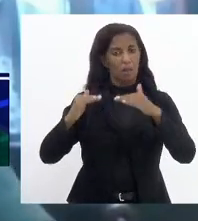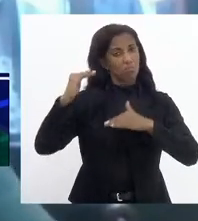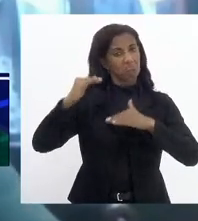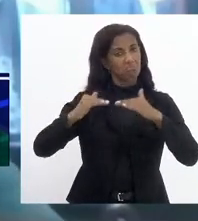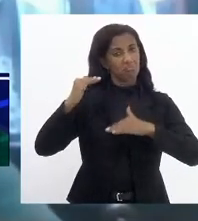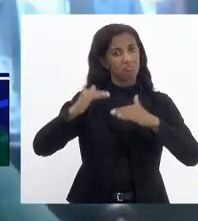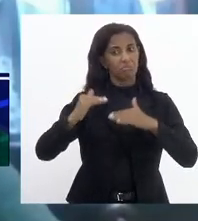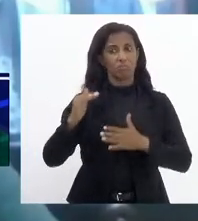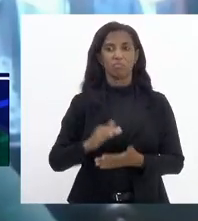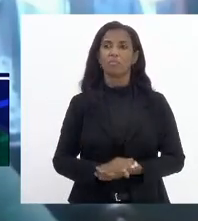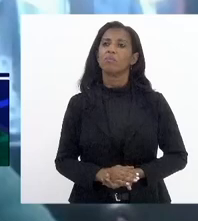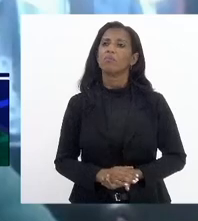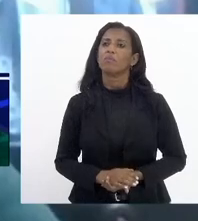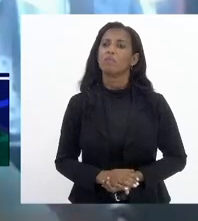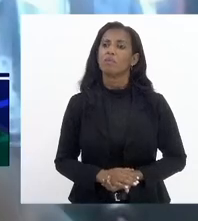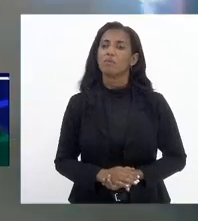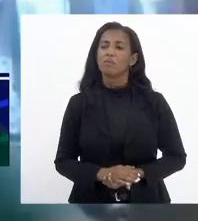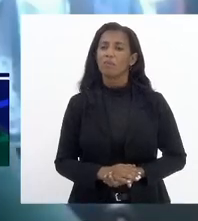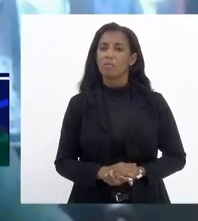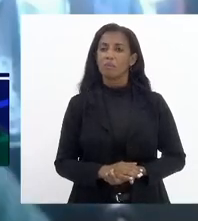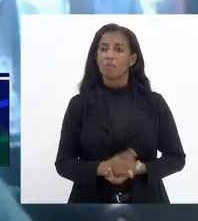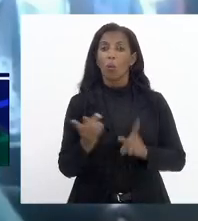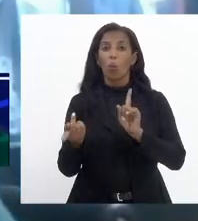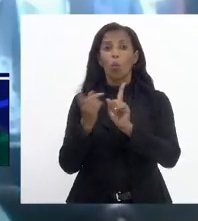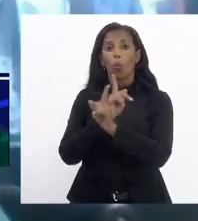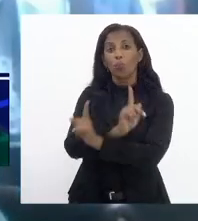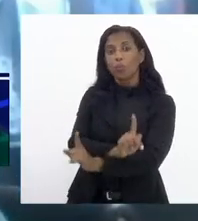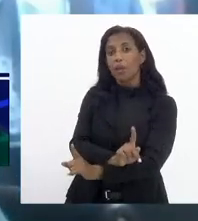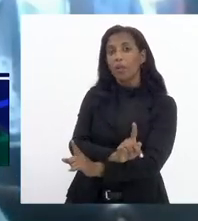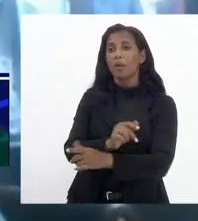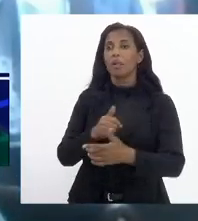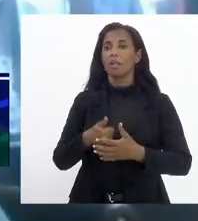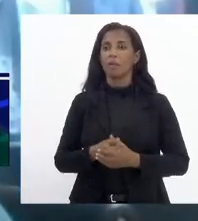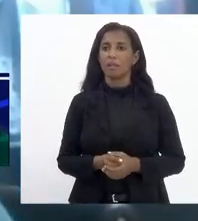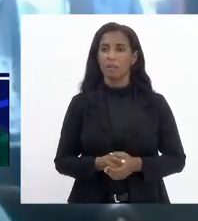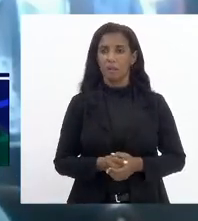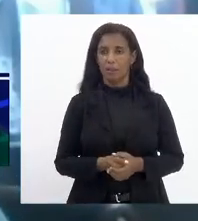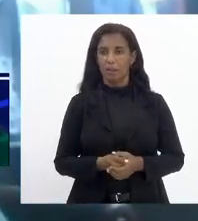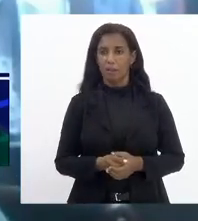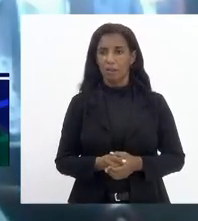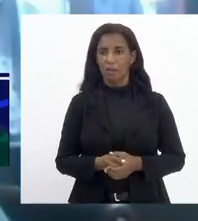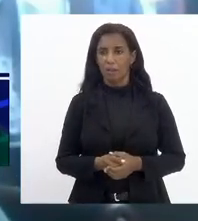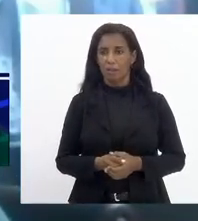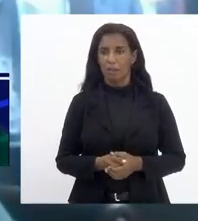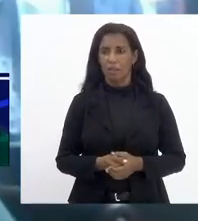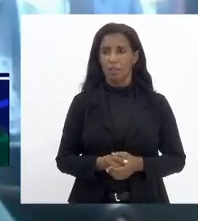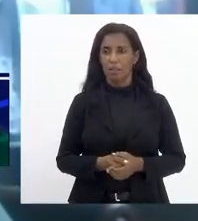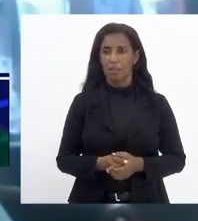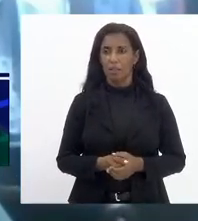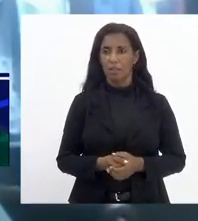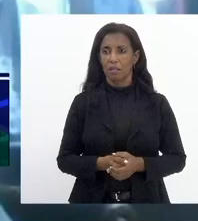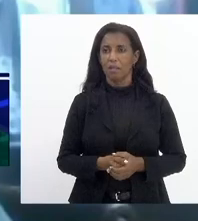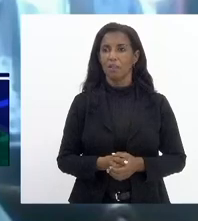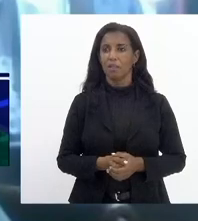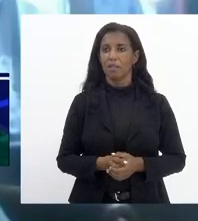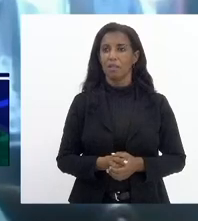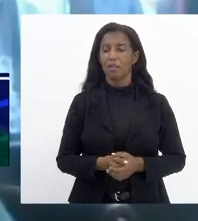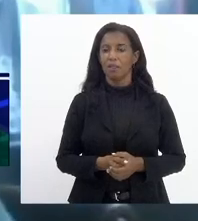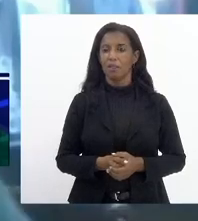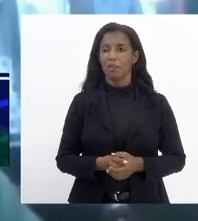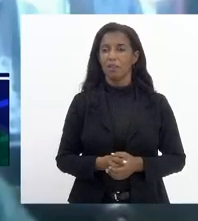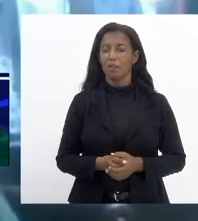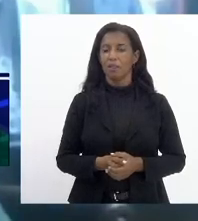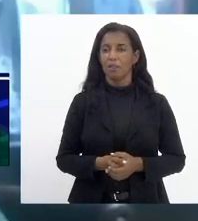alguma determinação contrária por algum compromisso do Estado com